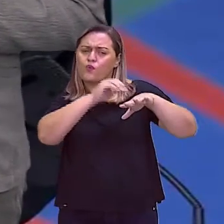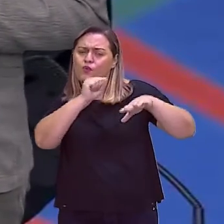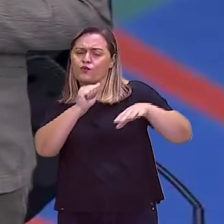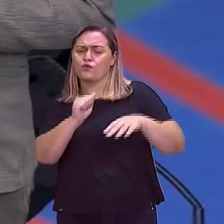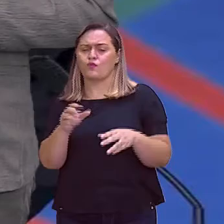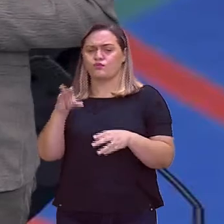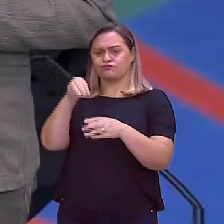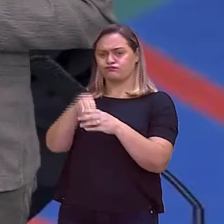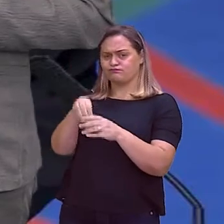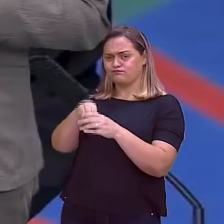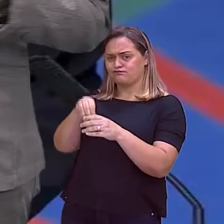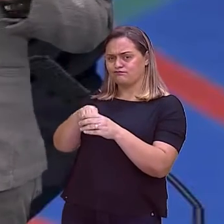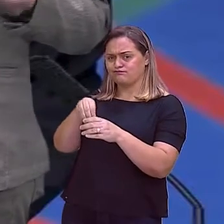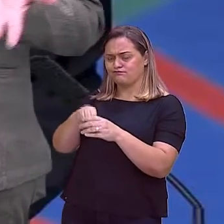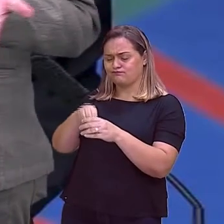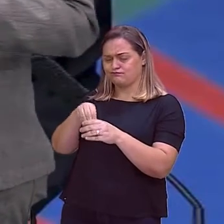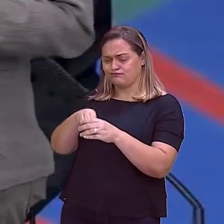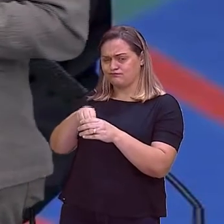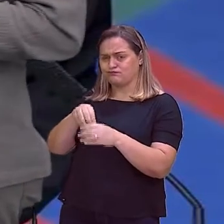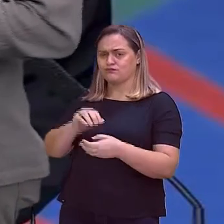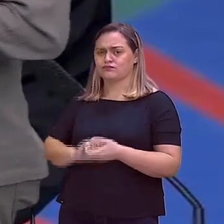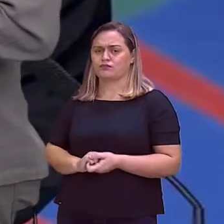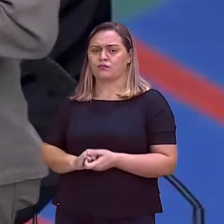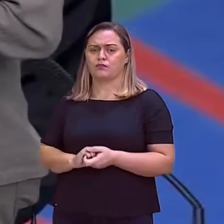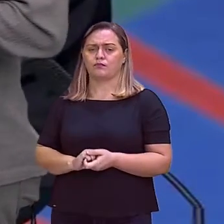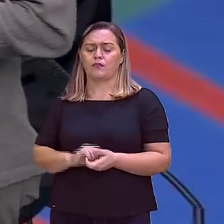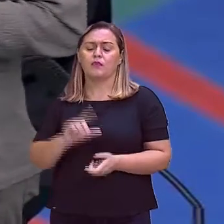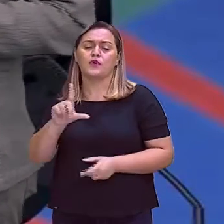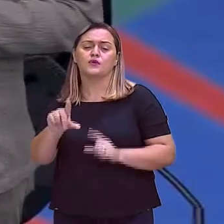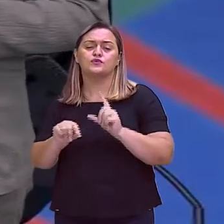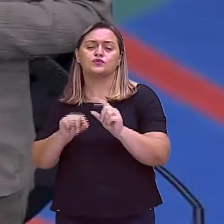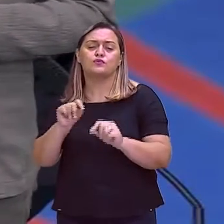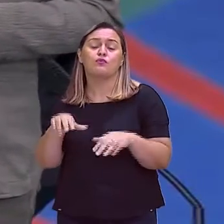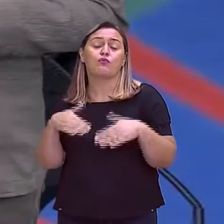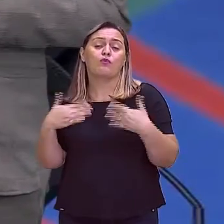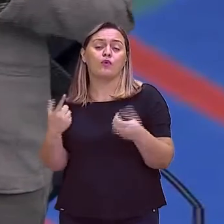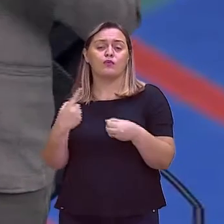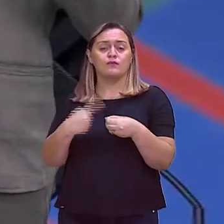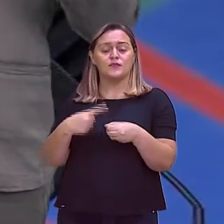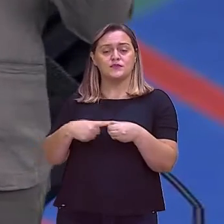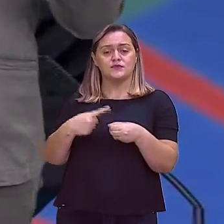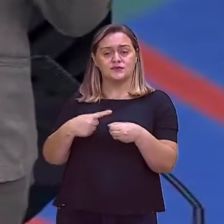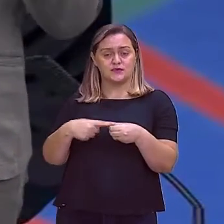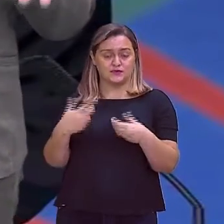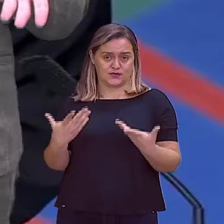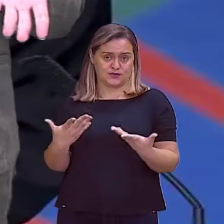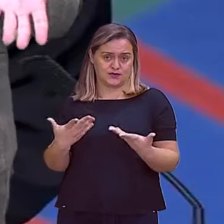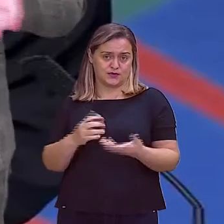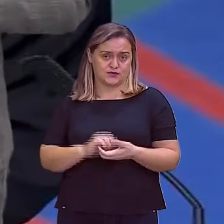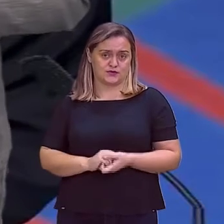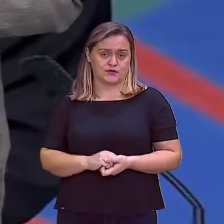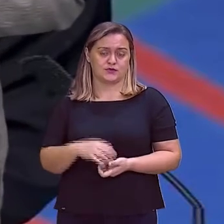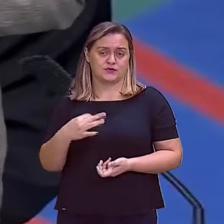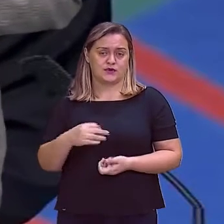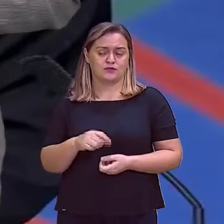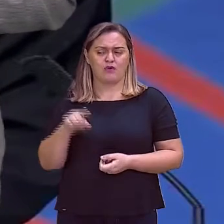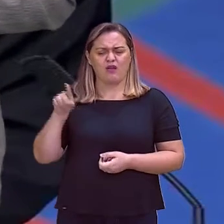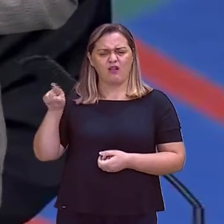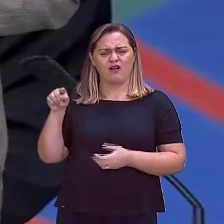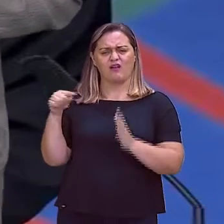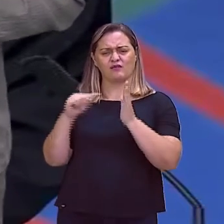sede do torneio em 7 de setembro de 2013, como havia dito, né? Lá em Buenos